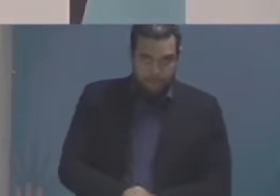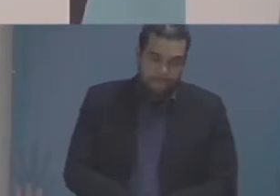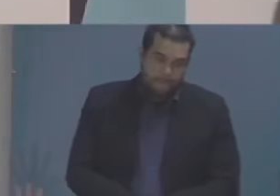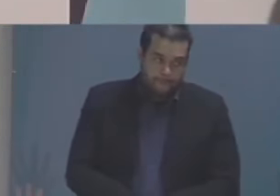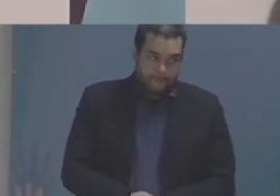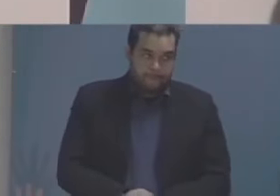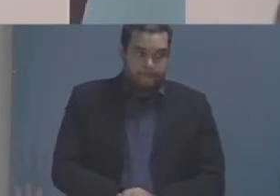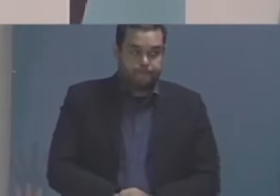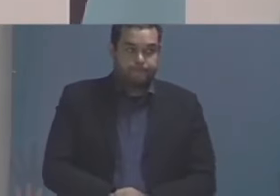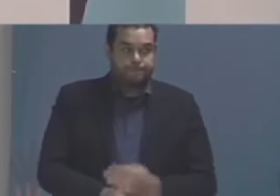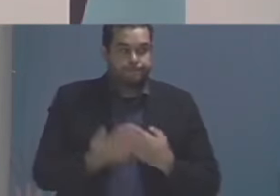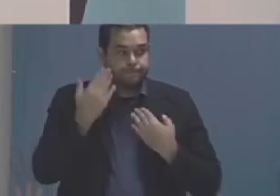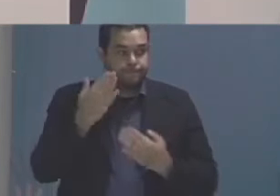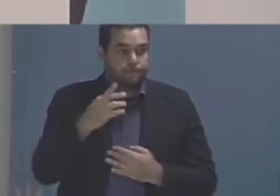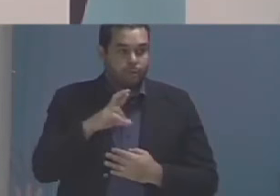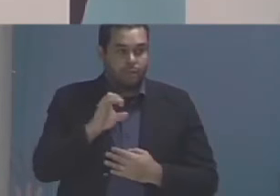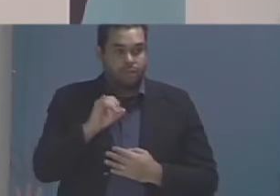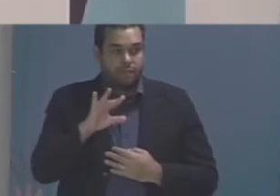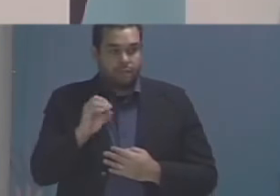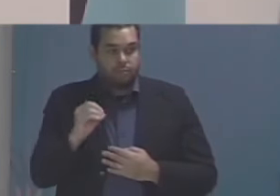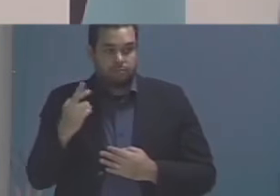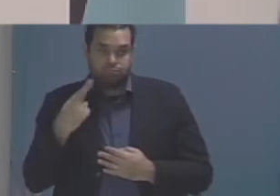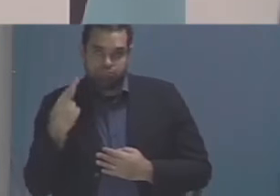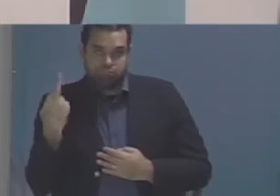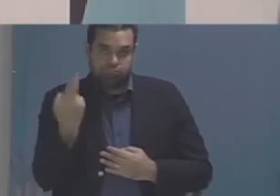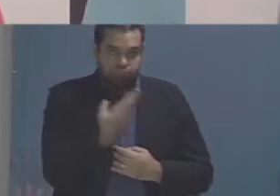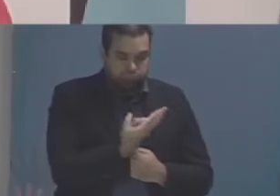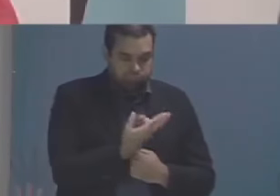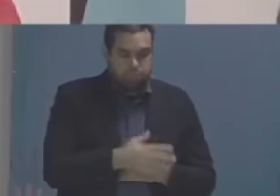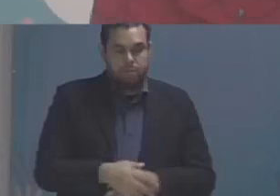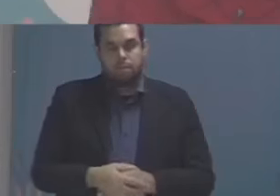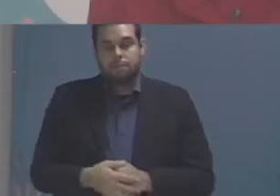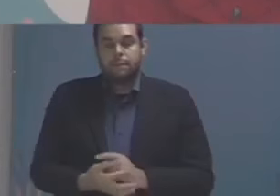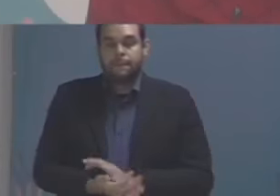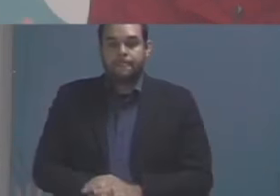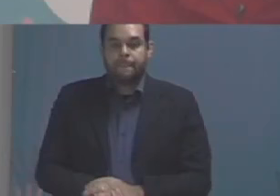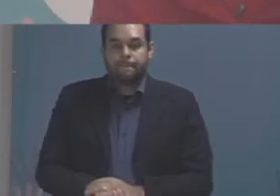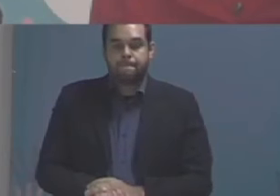Candidato Rogério Giannini terá 1 minuto para a tréplica.